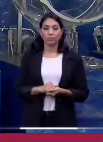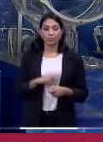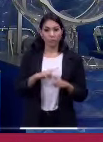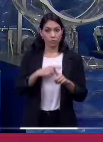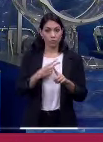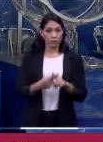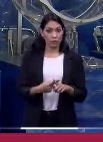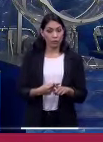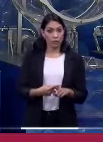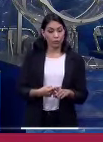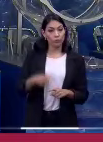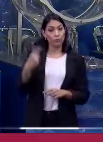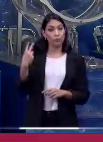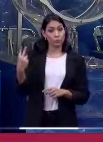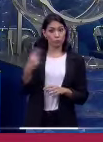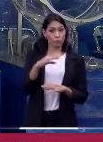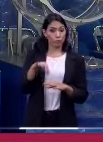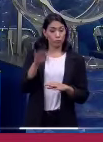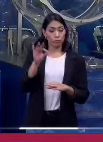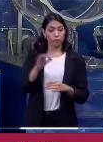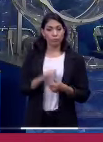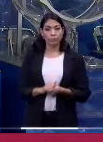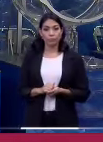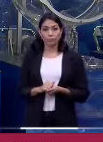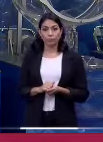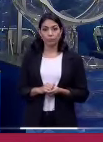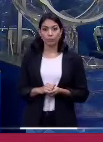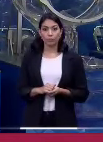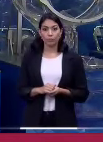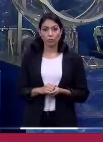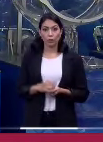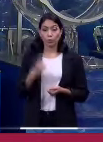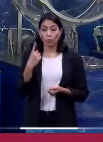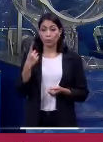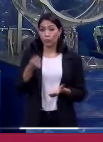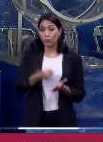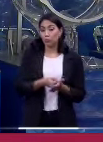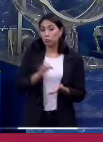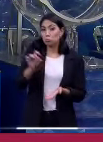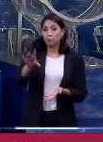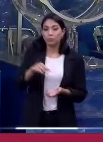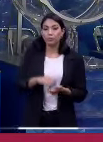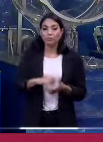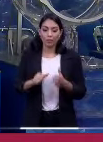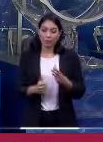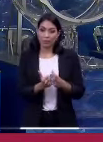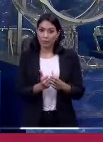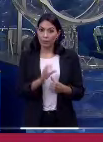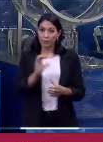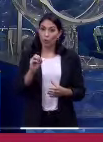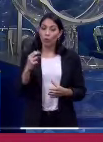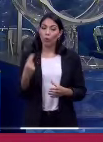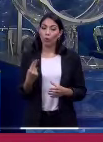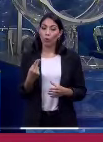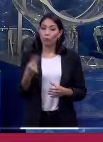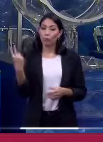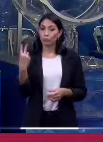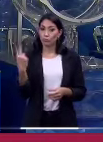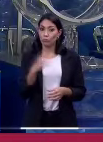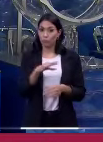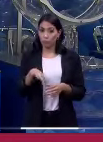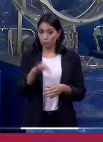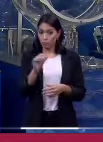tem duas chances de ganhar com uma única aposta, tanto no primeiro quanto no segundo sorteio da dupla